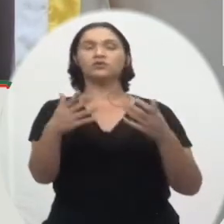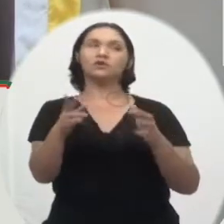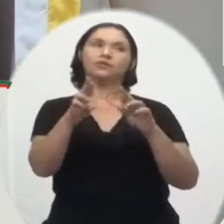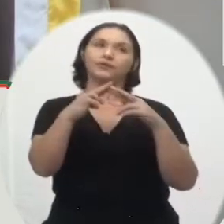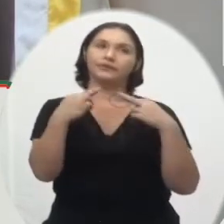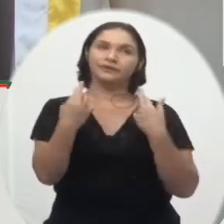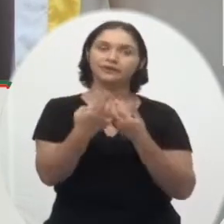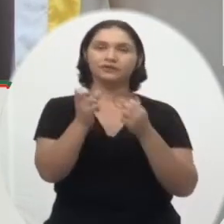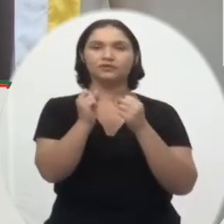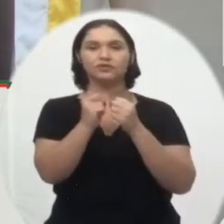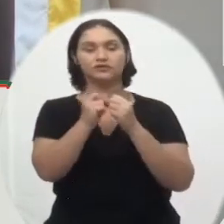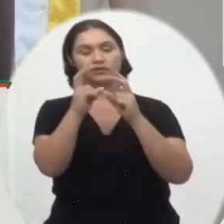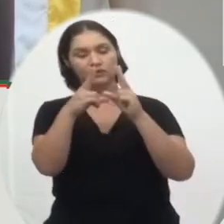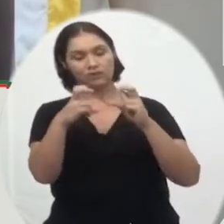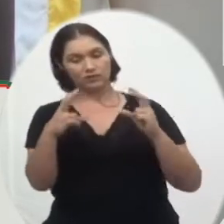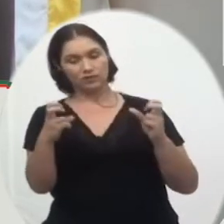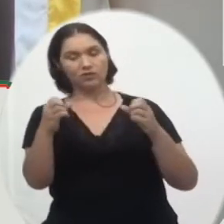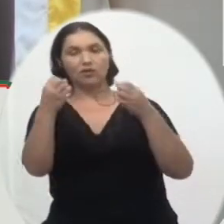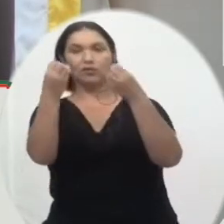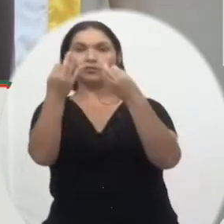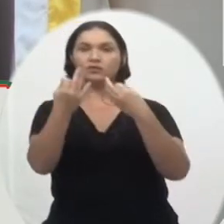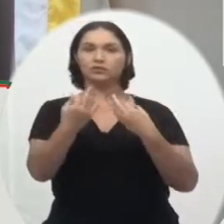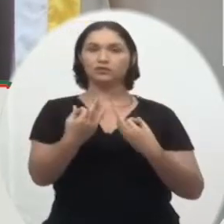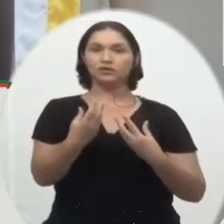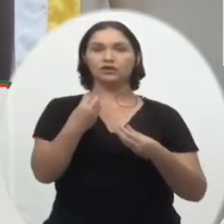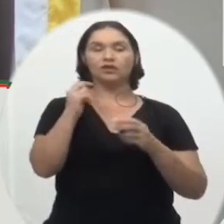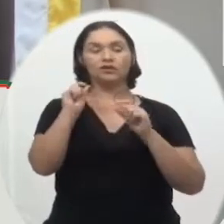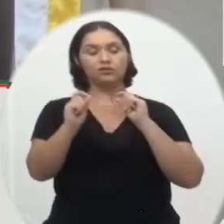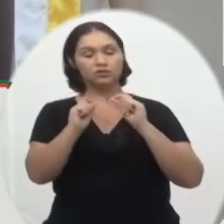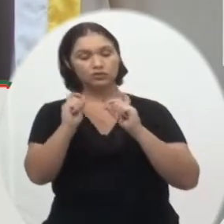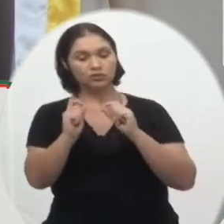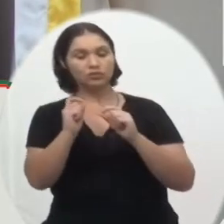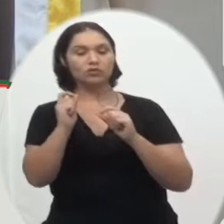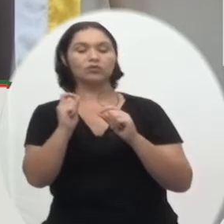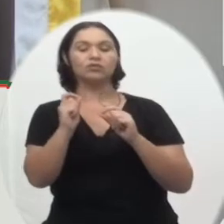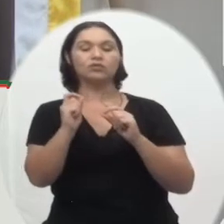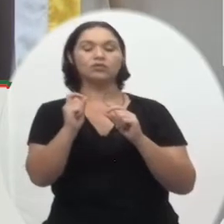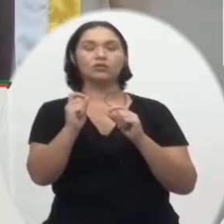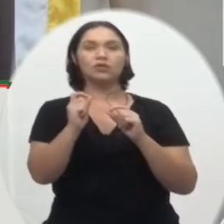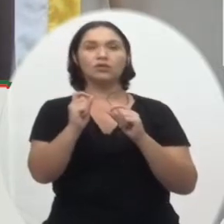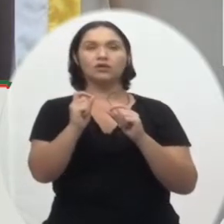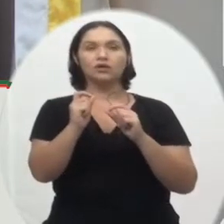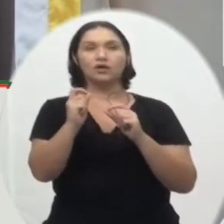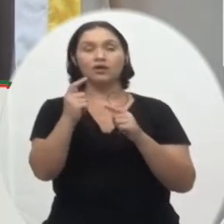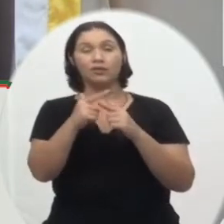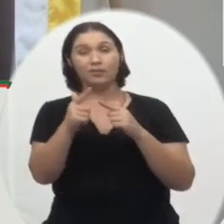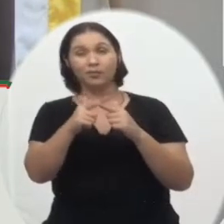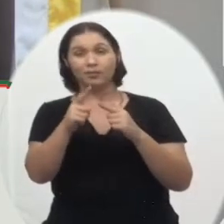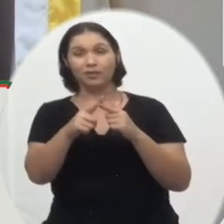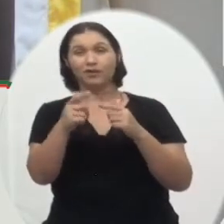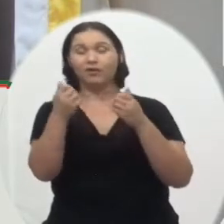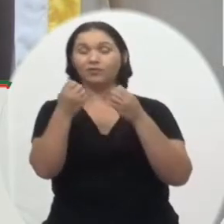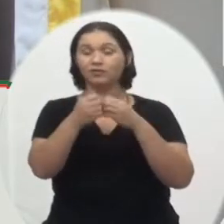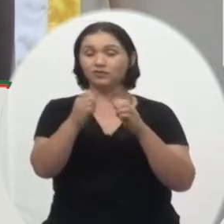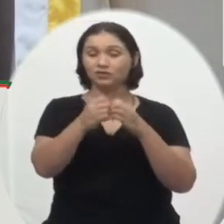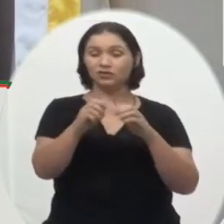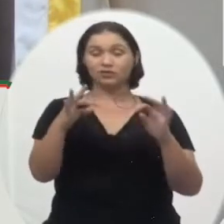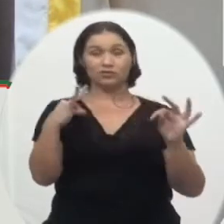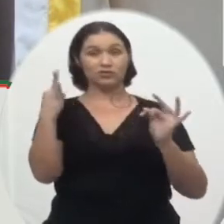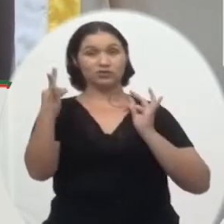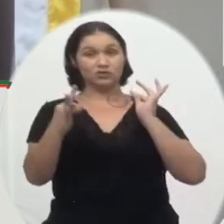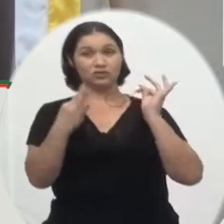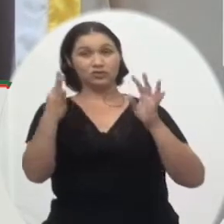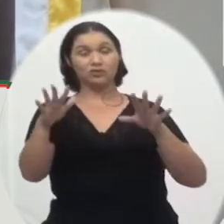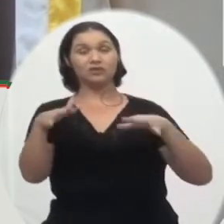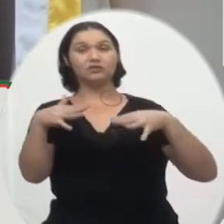se trouxe vários encaminhamentos, um deles que no próximo dia 1º será reunido no plenário da